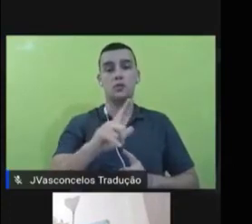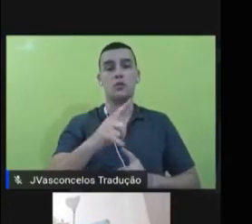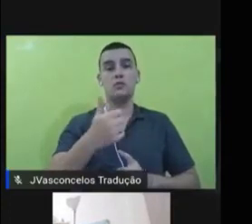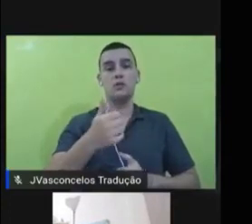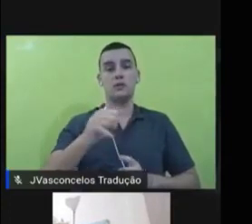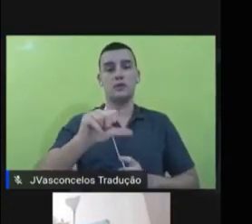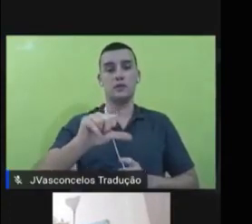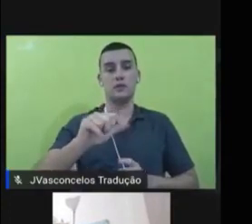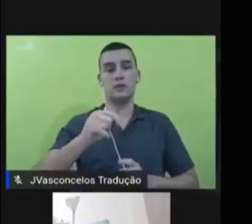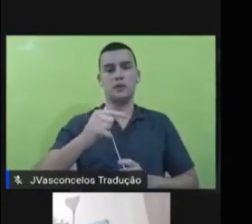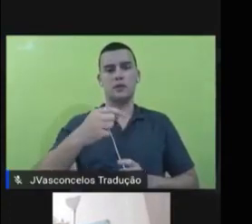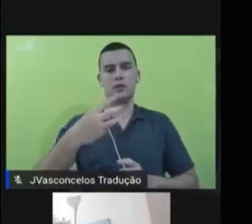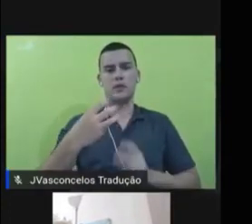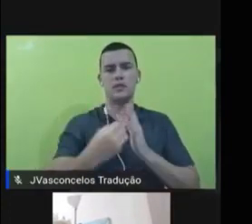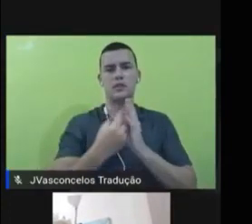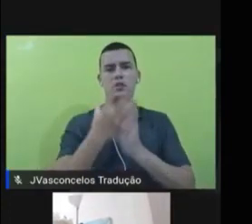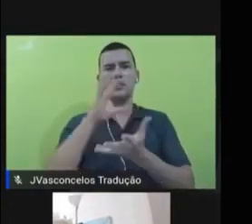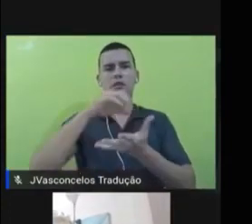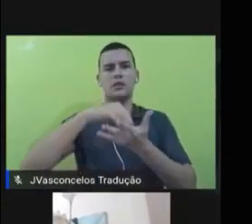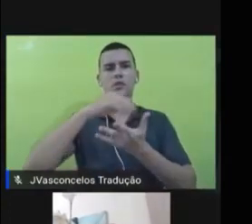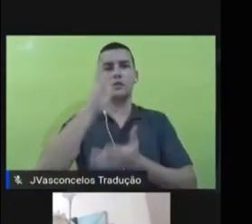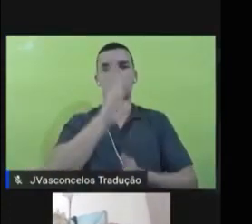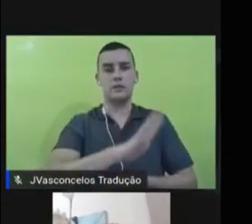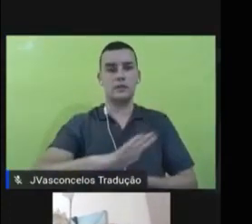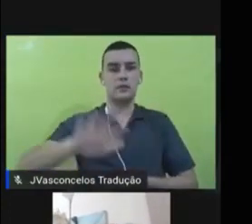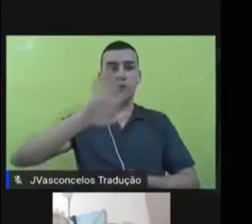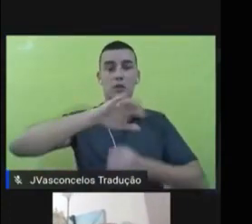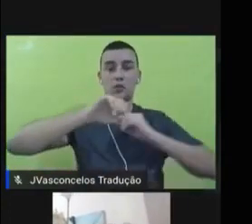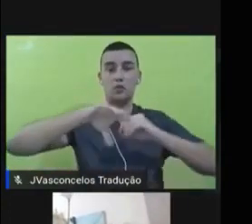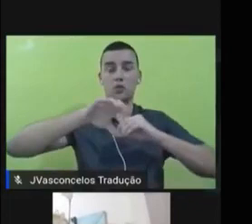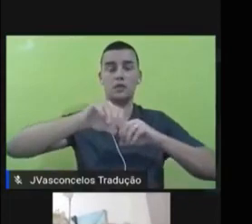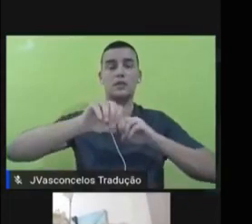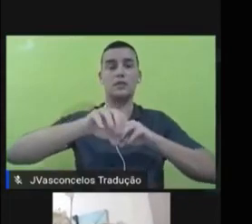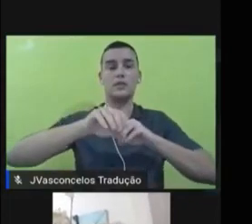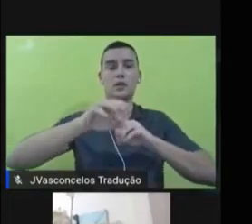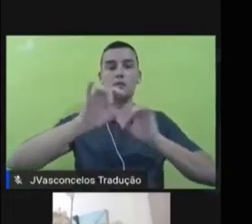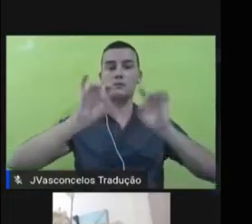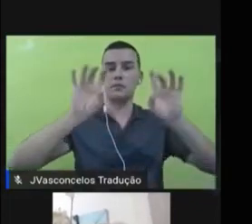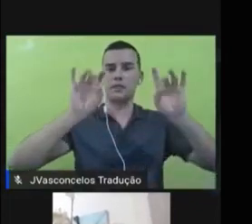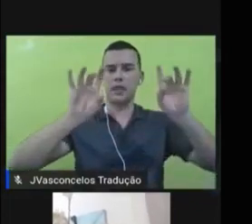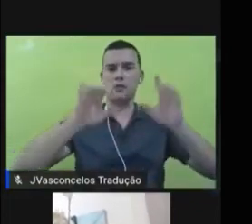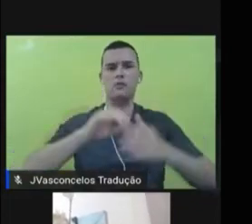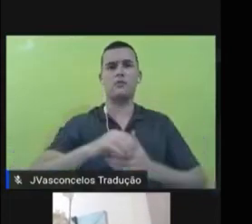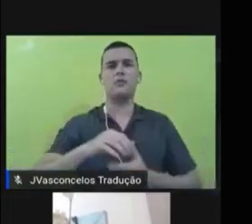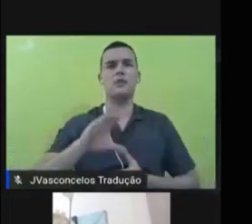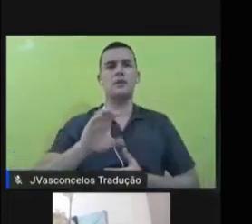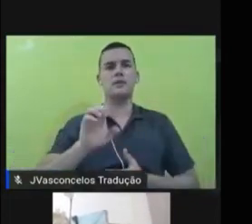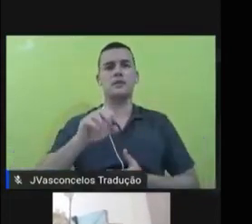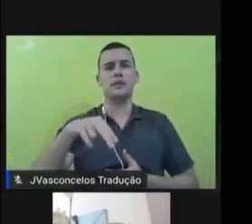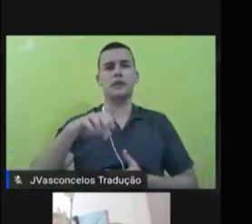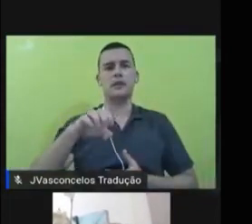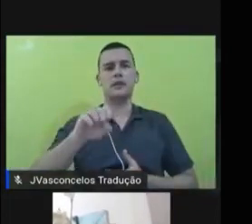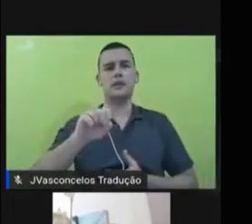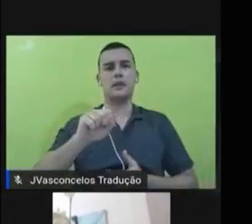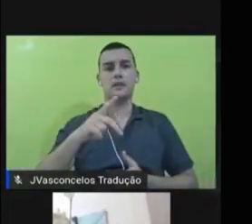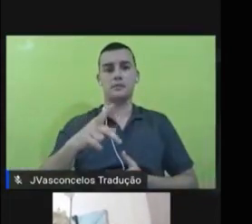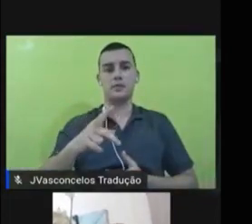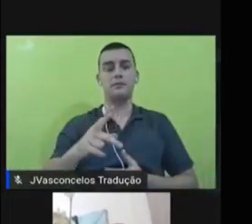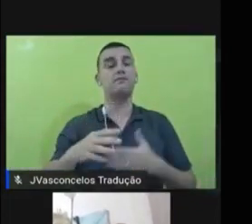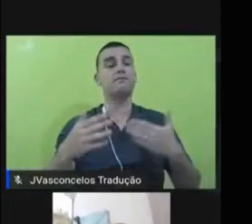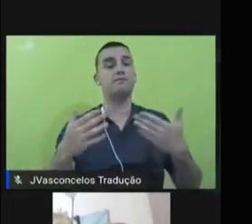1973, que criou o Centro Nacional de Educação Especial, o CENESP. Então, o primeiro